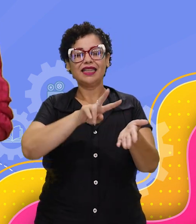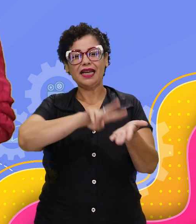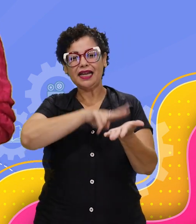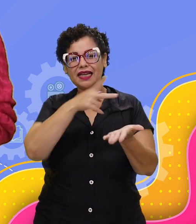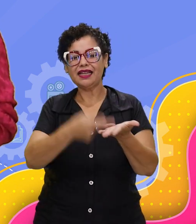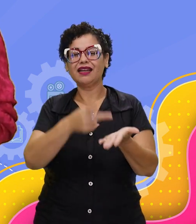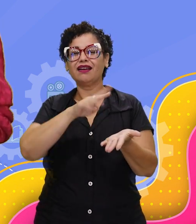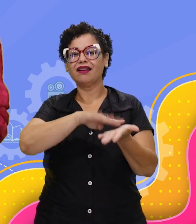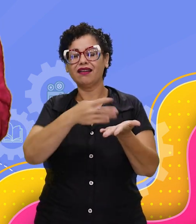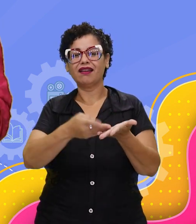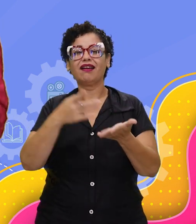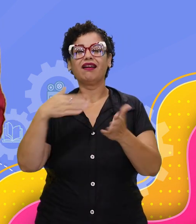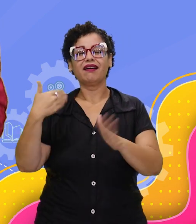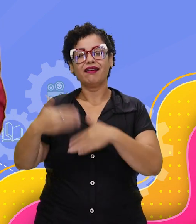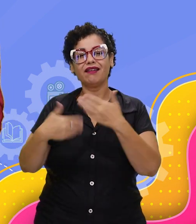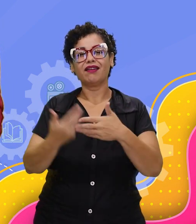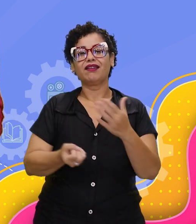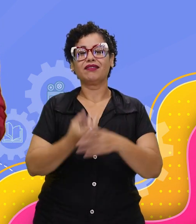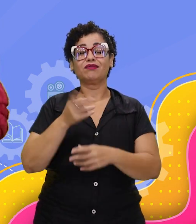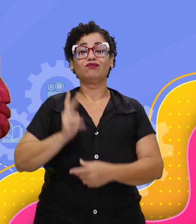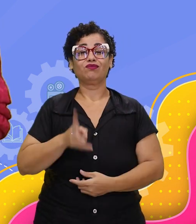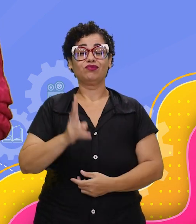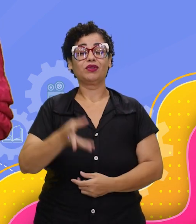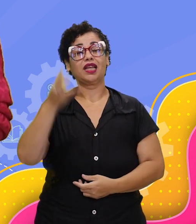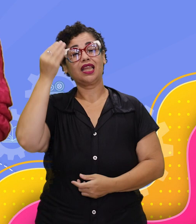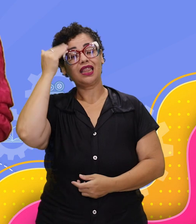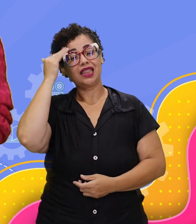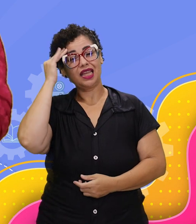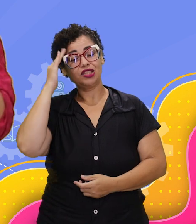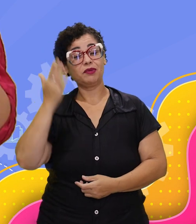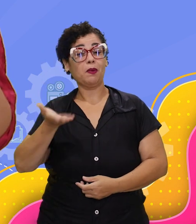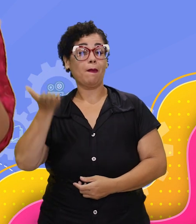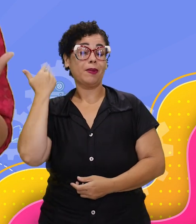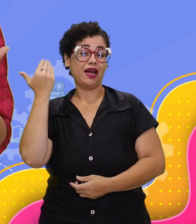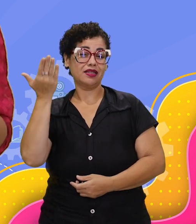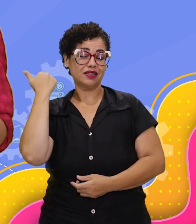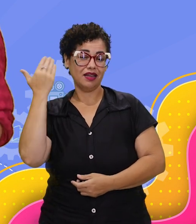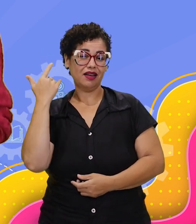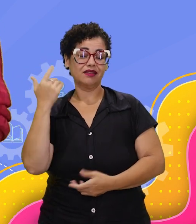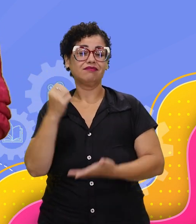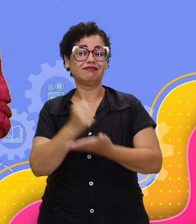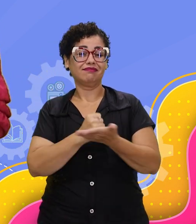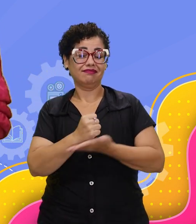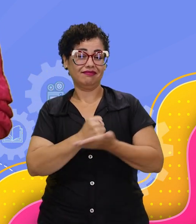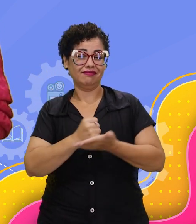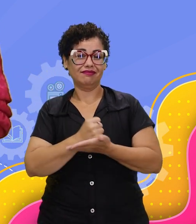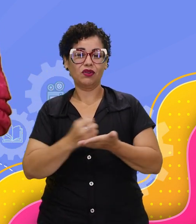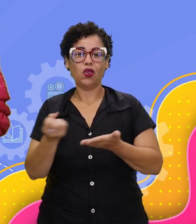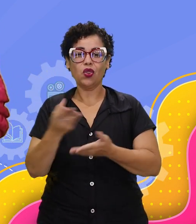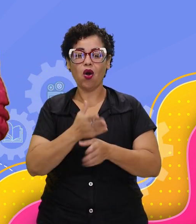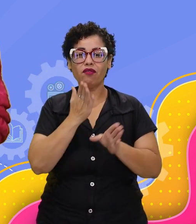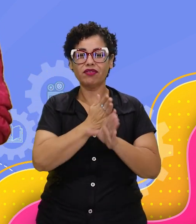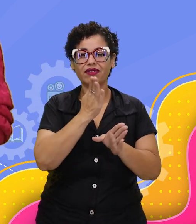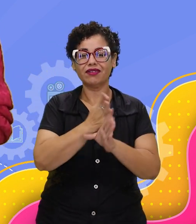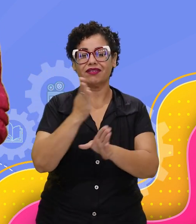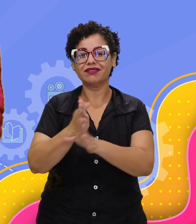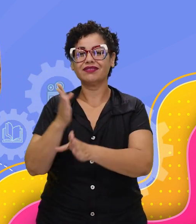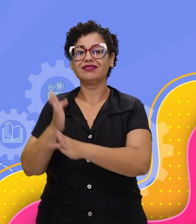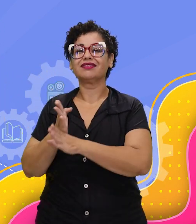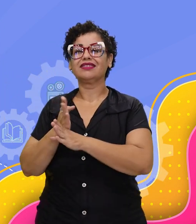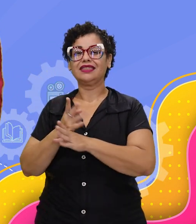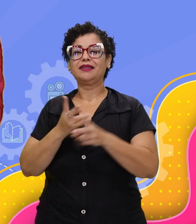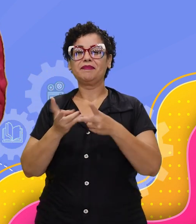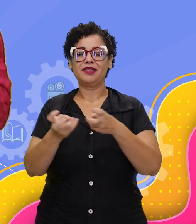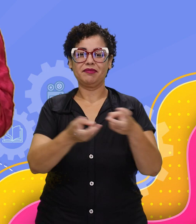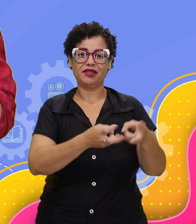reinterpretar e reconstruir continuamente o entendimento do passado com base em novas